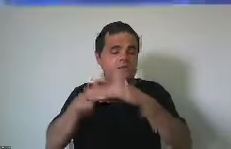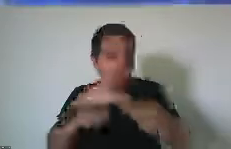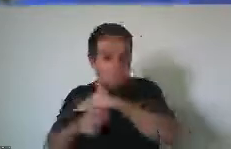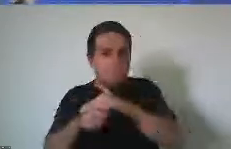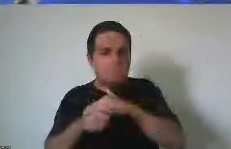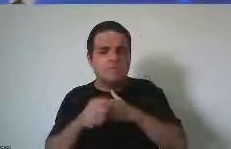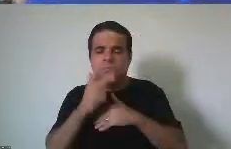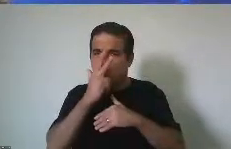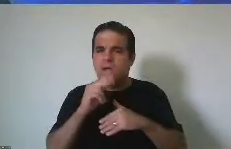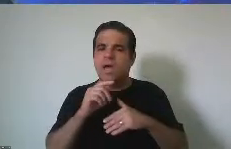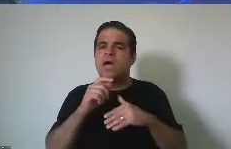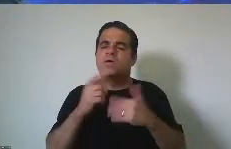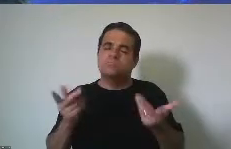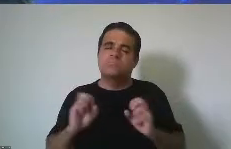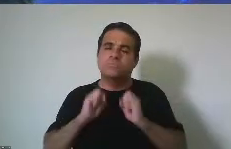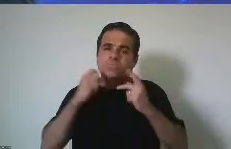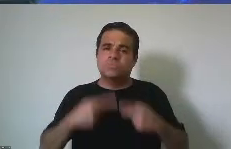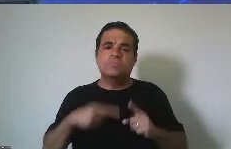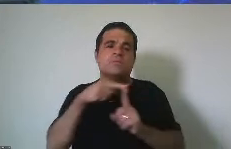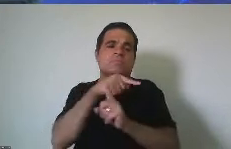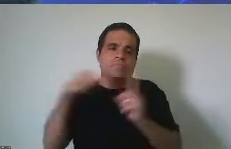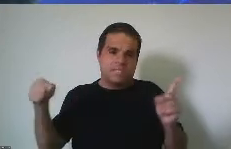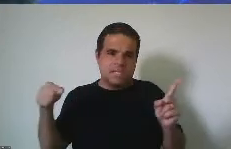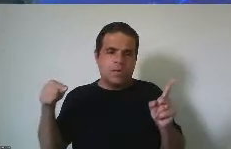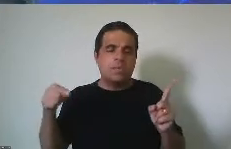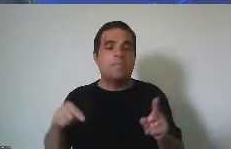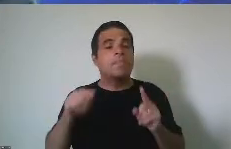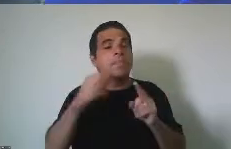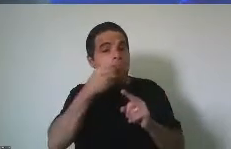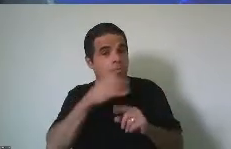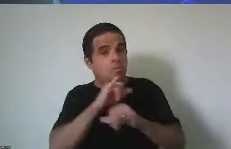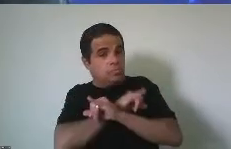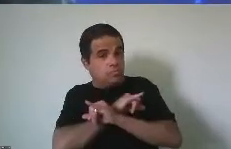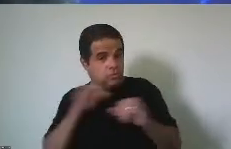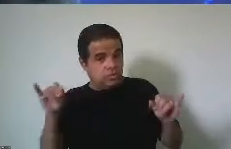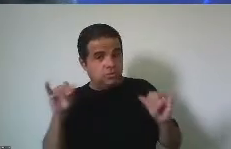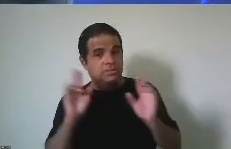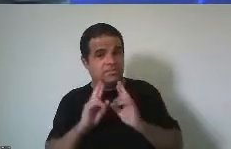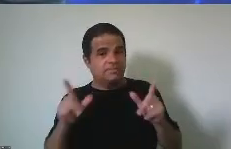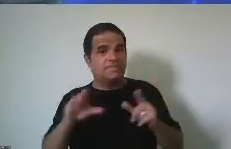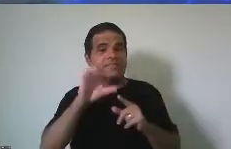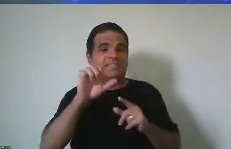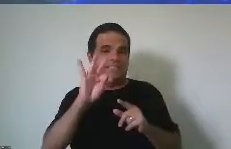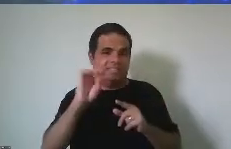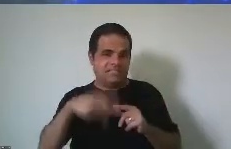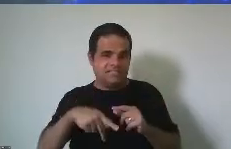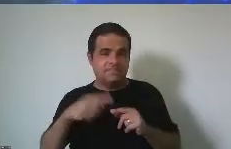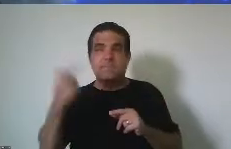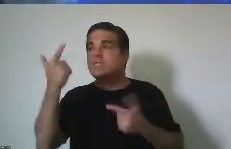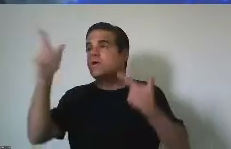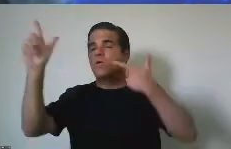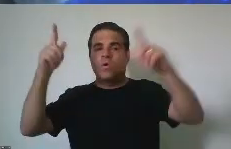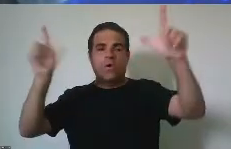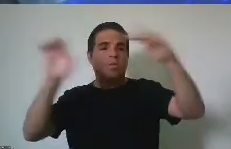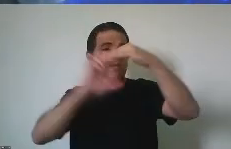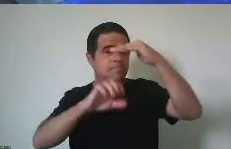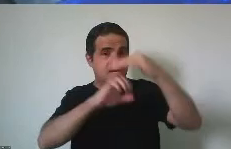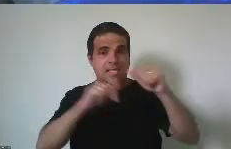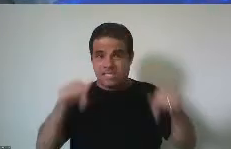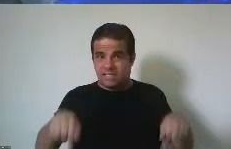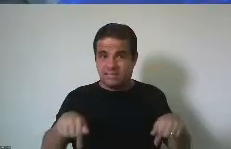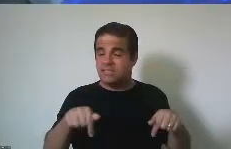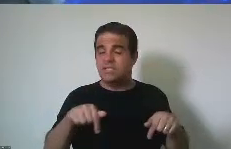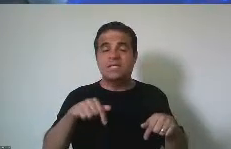o reconhecimento parcial a boa notícia é um diferencial da CTP é que a CTB consegue executar